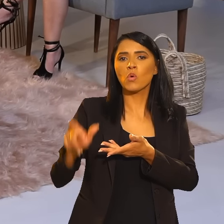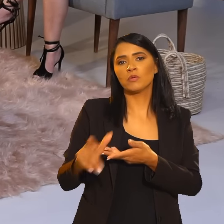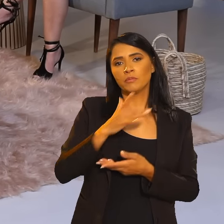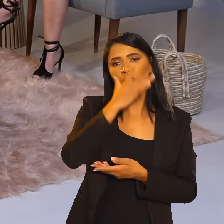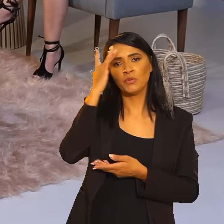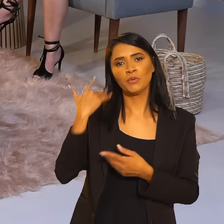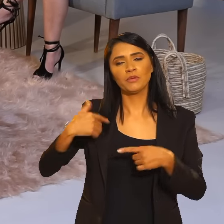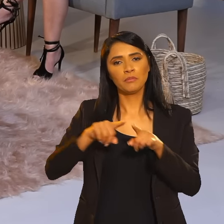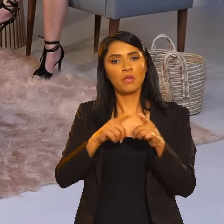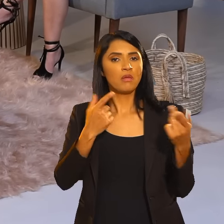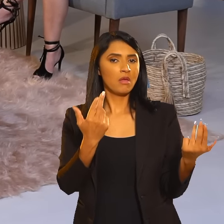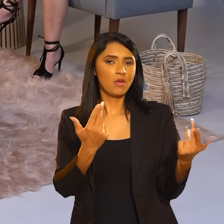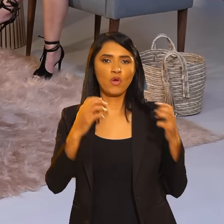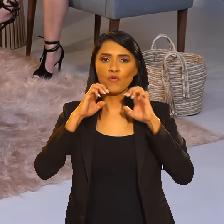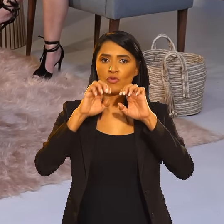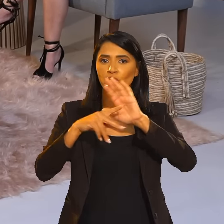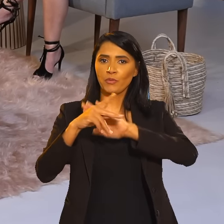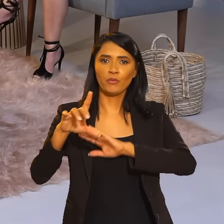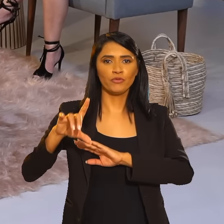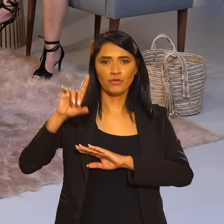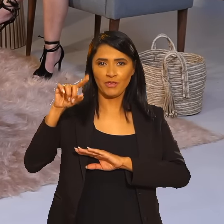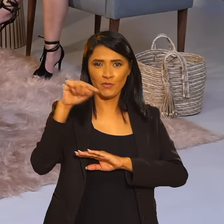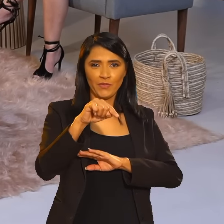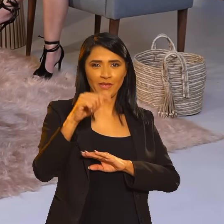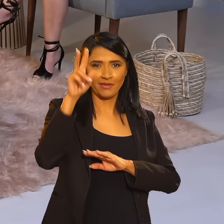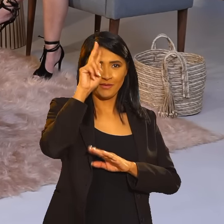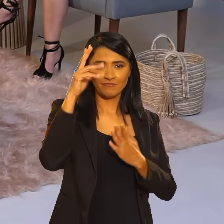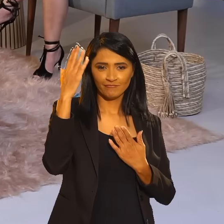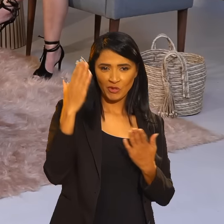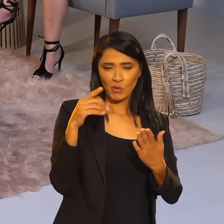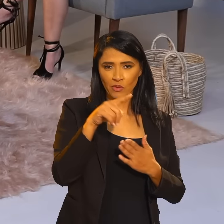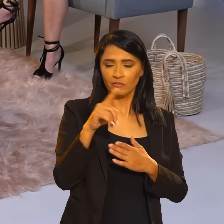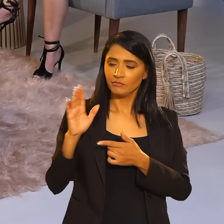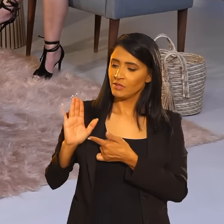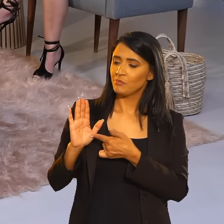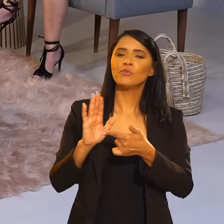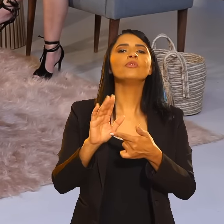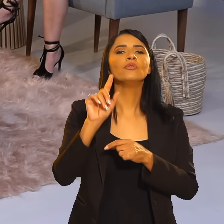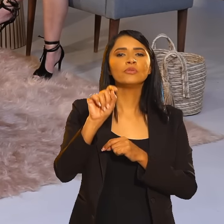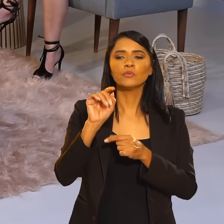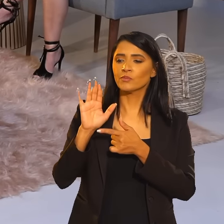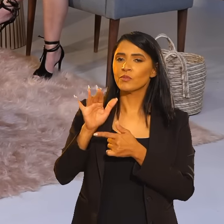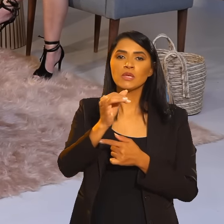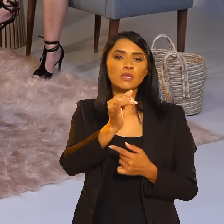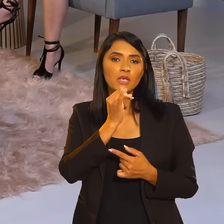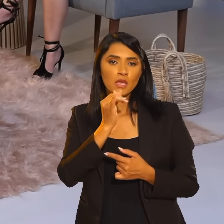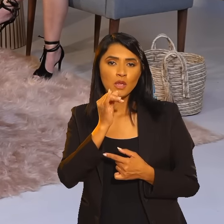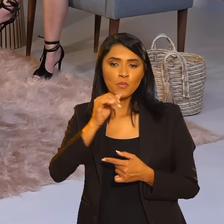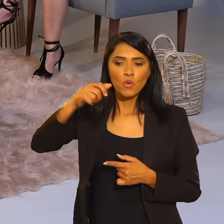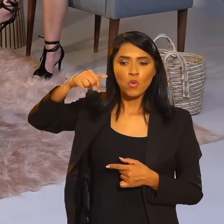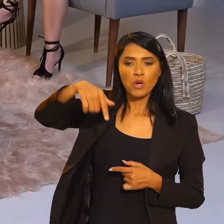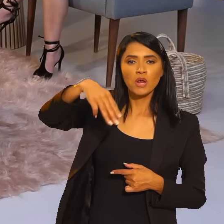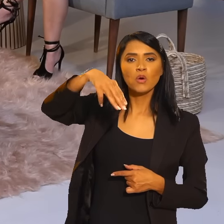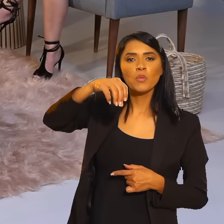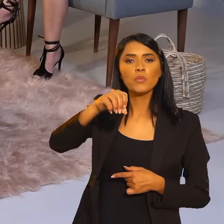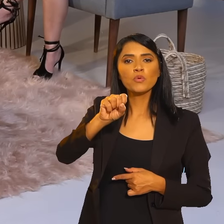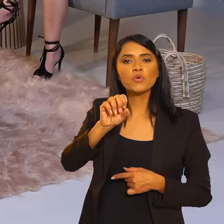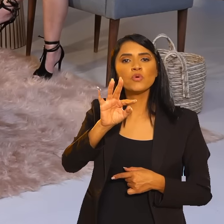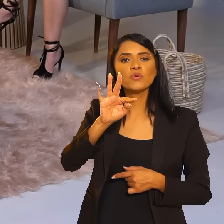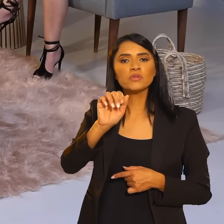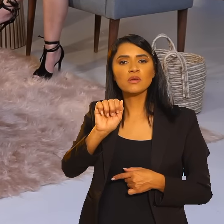pessoas, entendeu? Assim também é o Evangelho de Deus. E aqui nessa parábola, ele traz o exemplo do grão de mostarda, que o